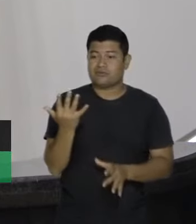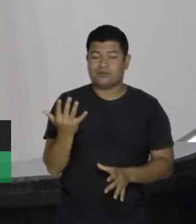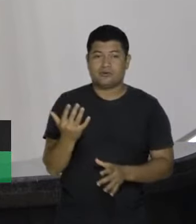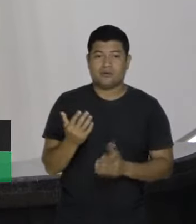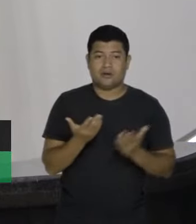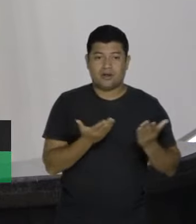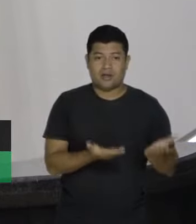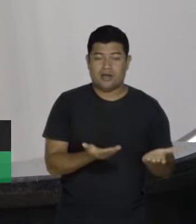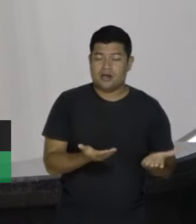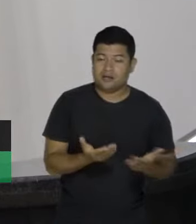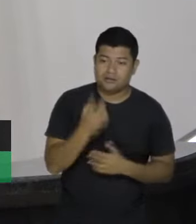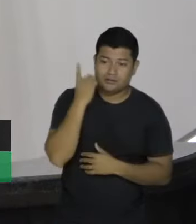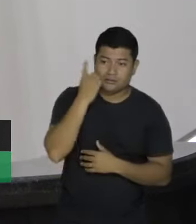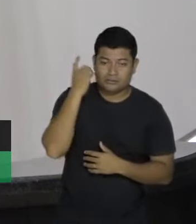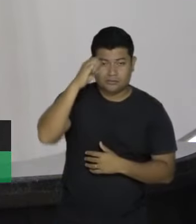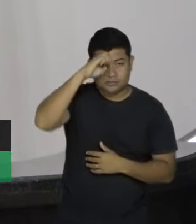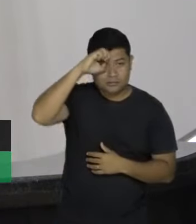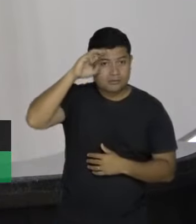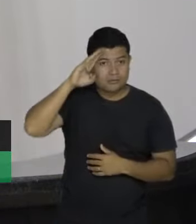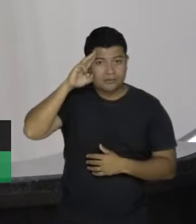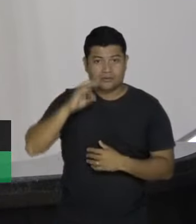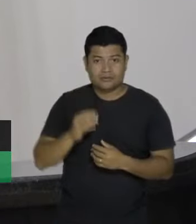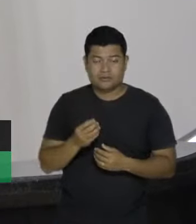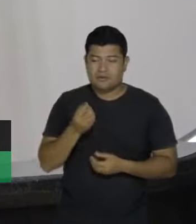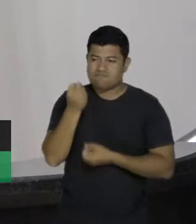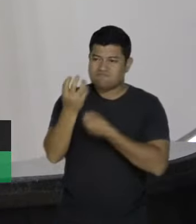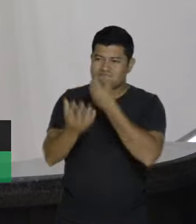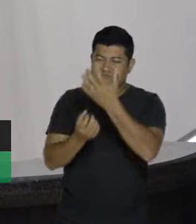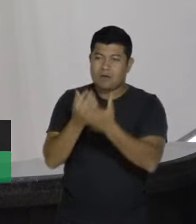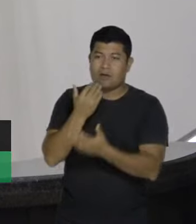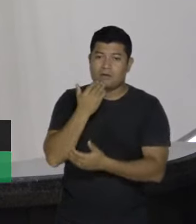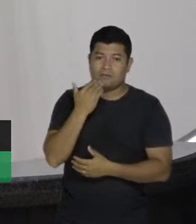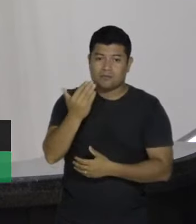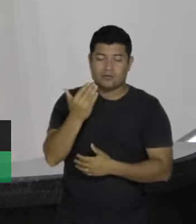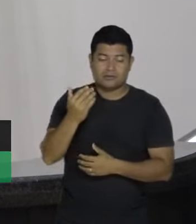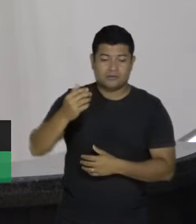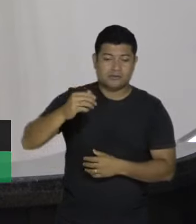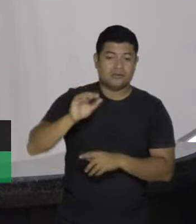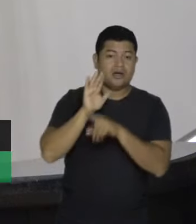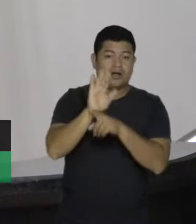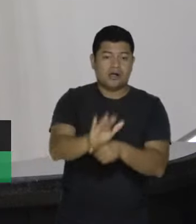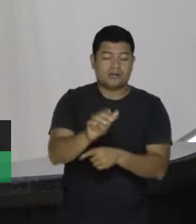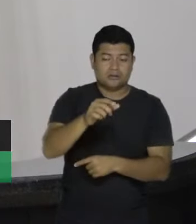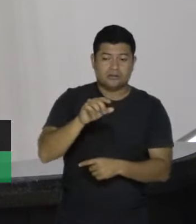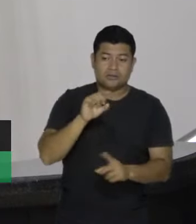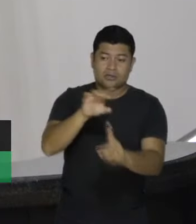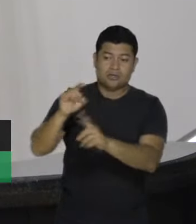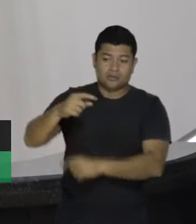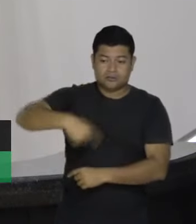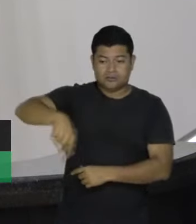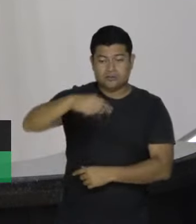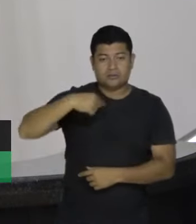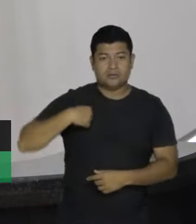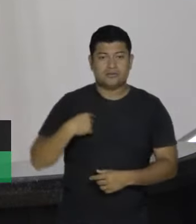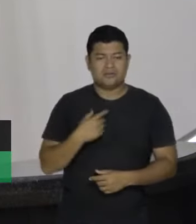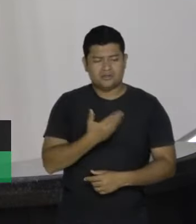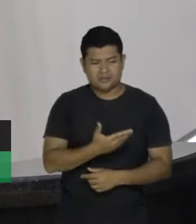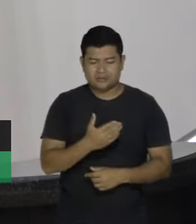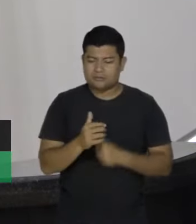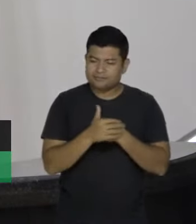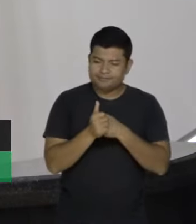Sérgio Mota entrega as suas orações pedindo por todos nós, e ele é uma pessoa muito graciosa, muito querida, um